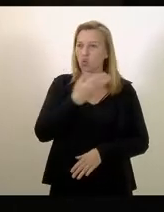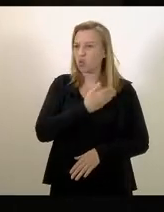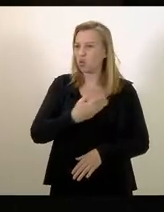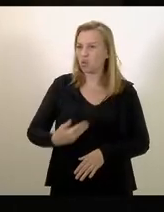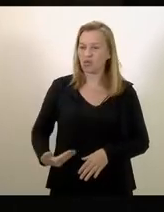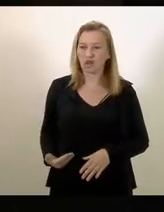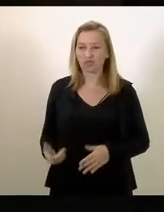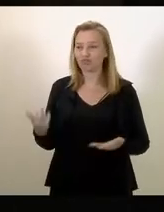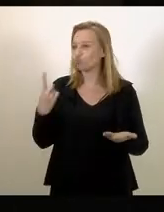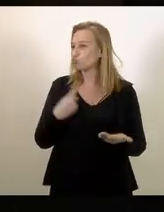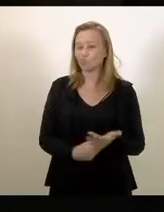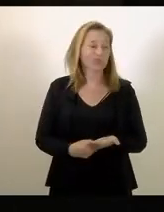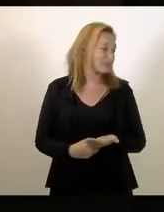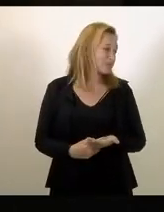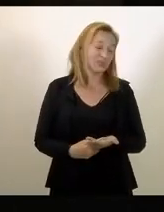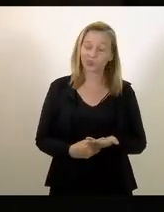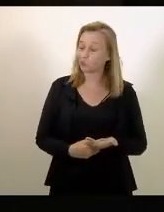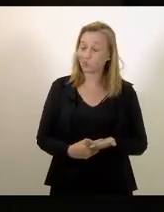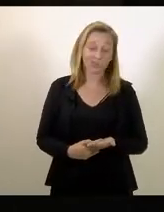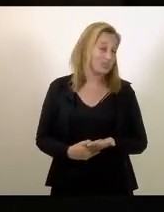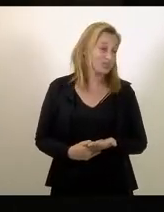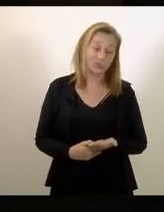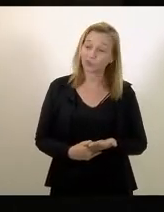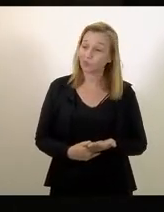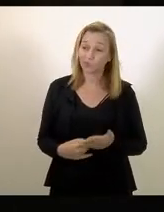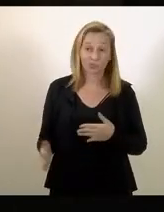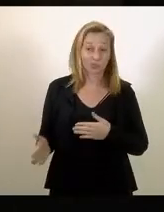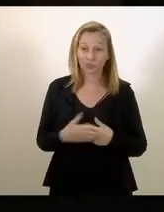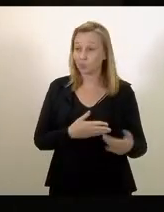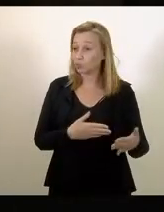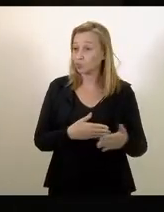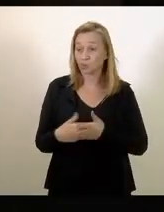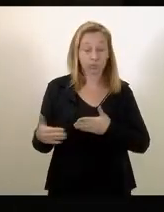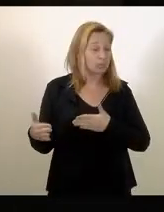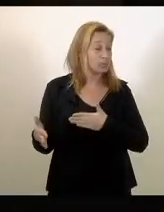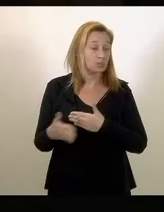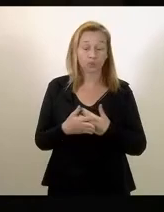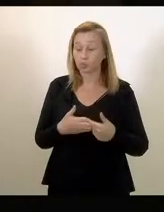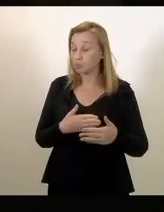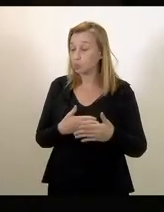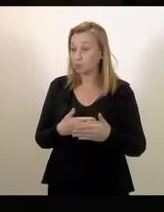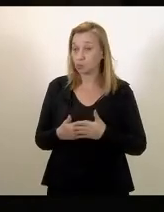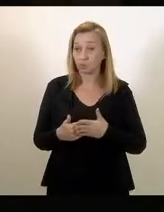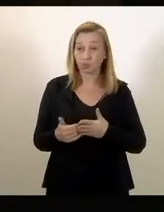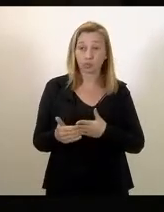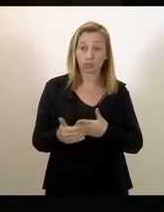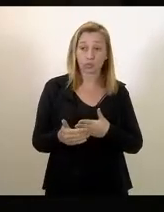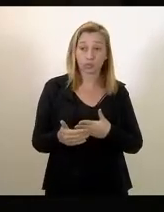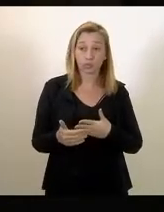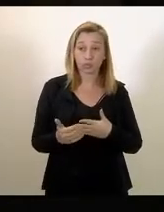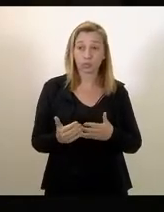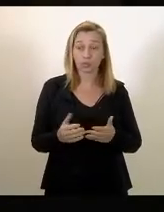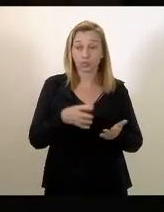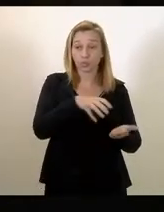compromisso com qualquer aspecto que tenha digamos